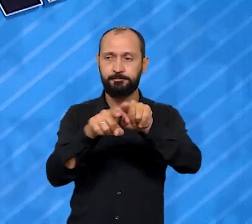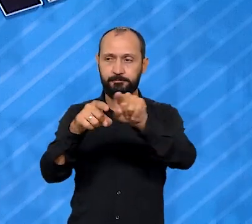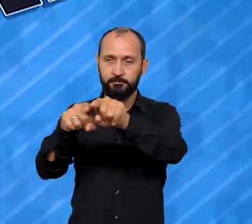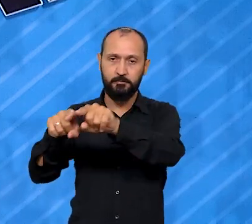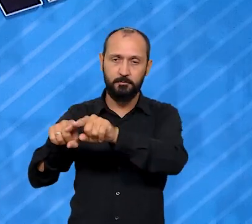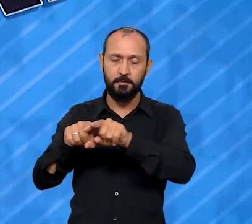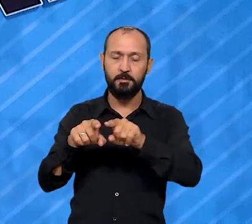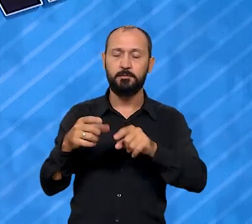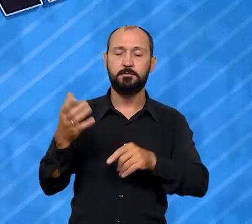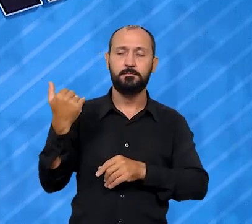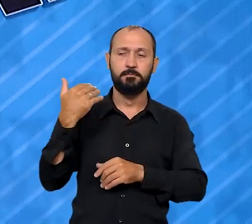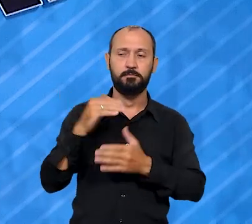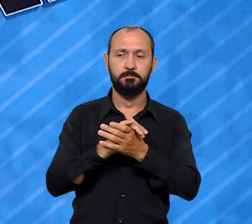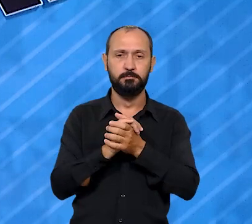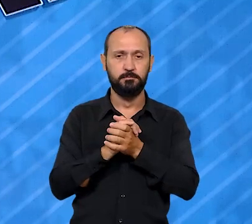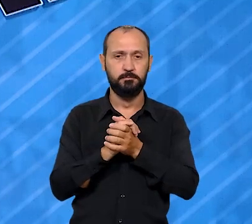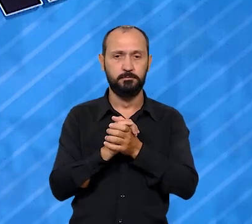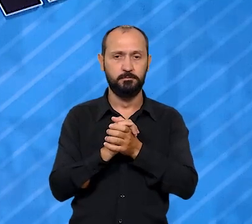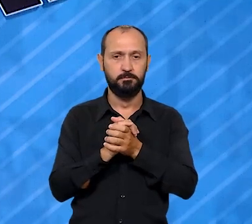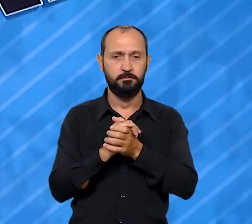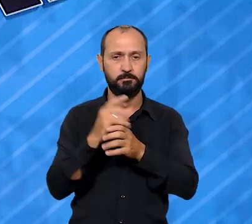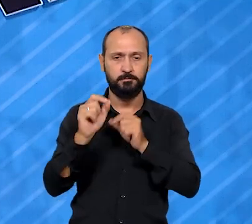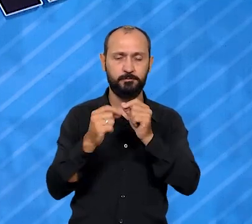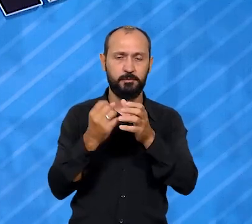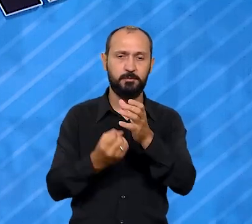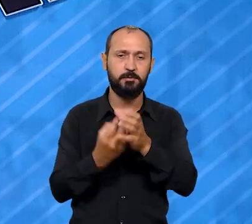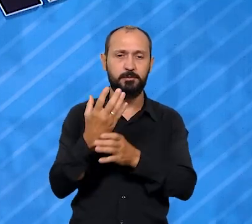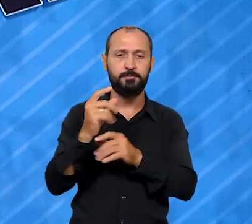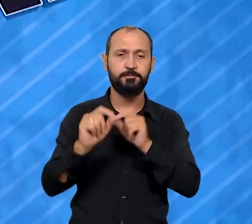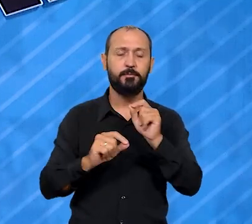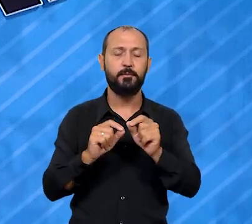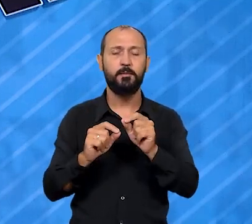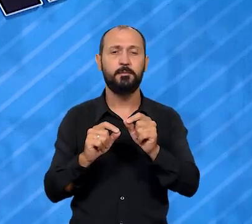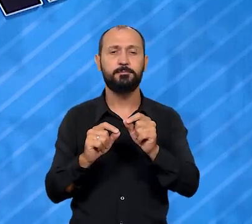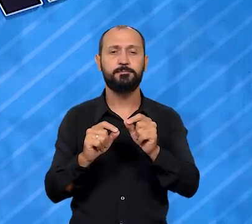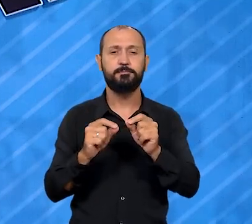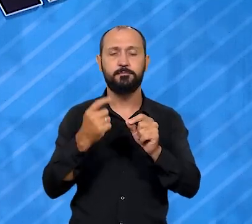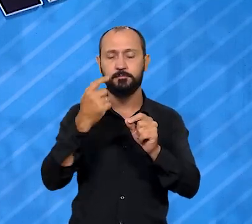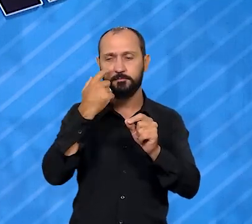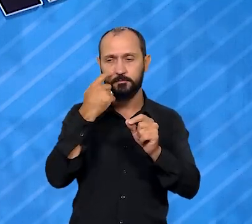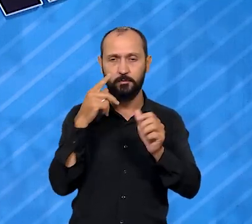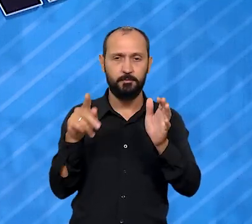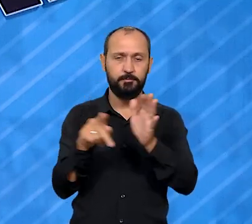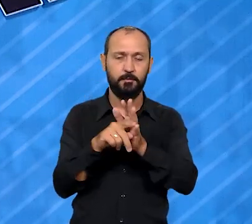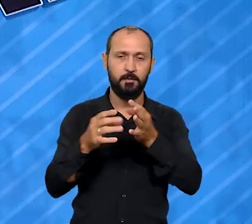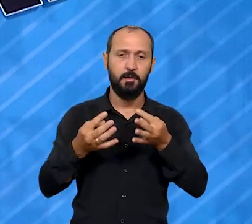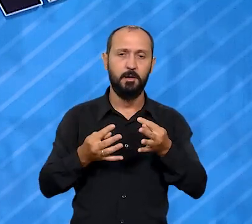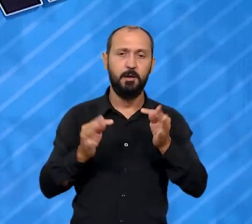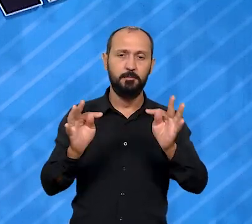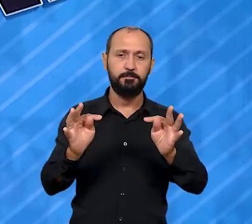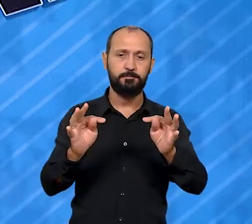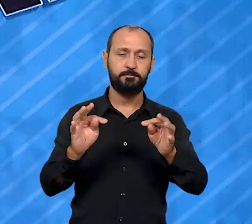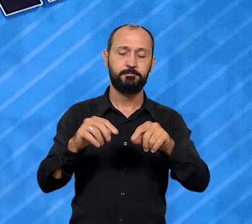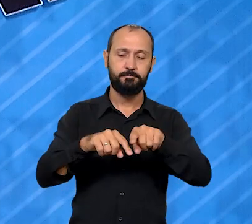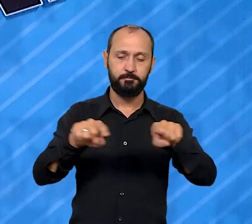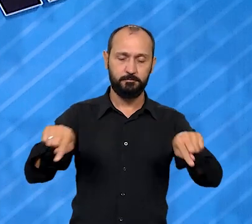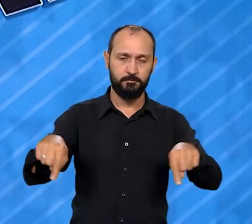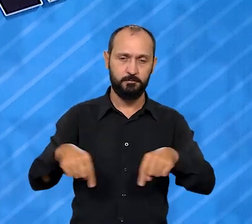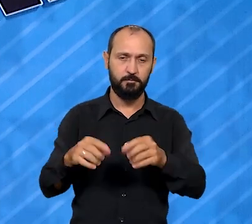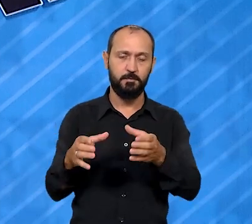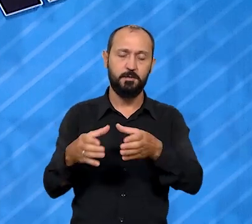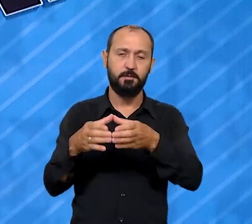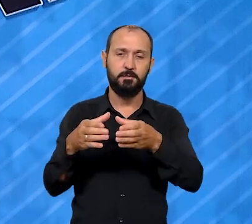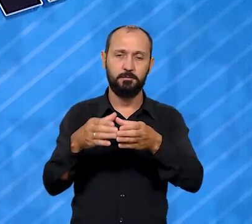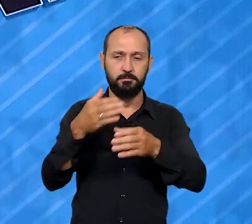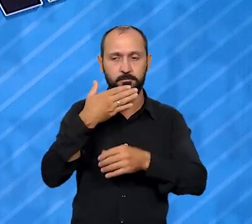que tanto é que recentemente nós demandamos a implementação de um aparato tecnológico na sala